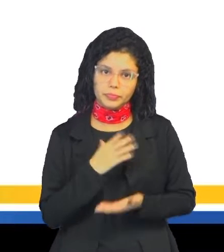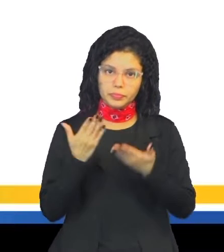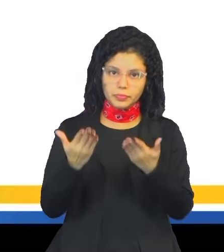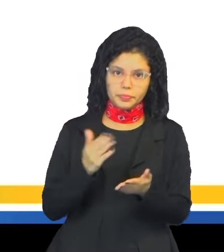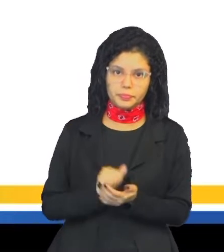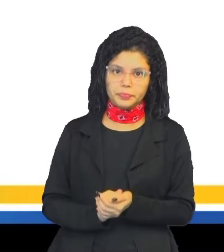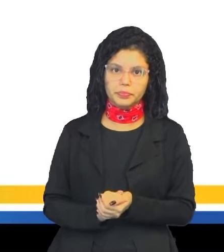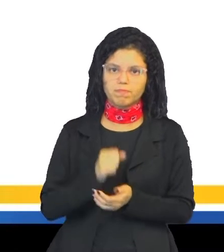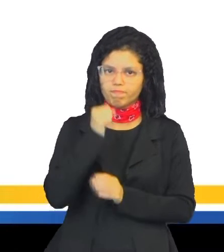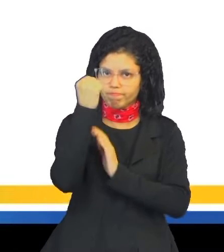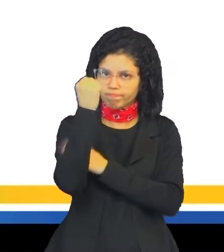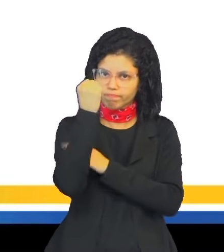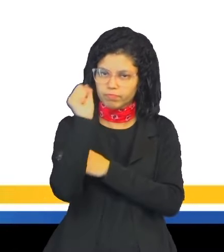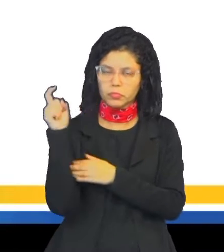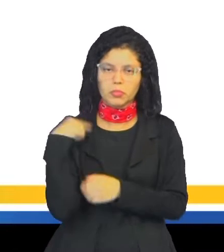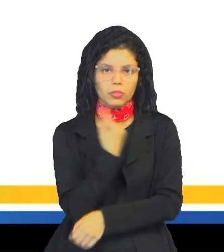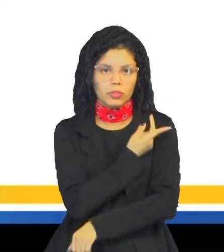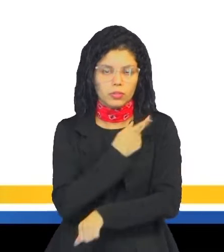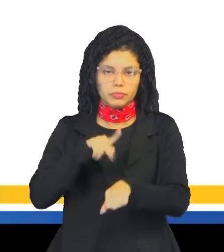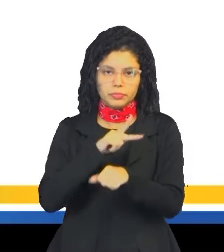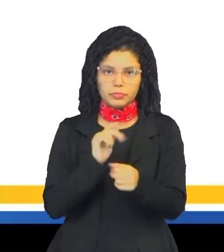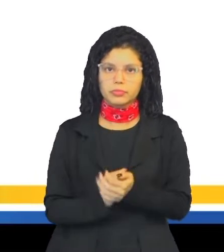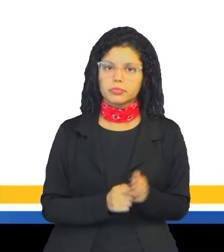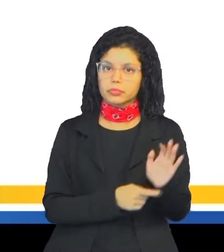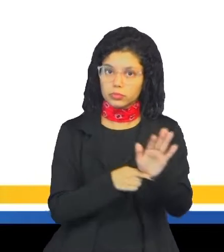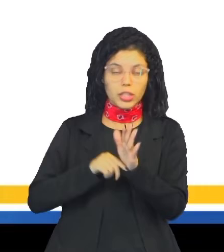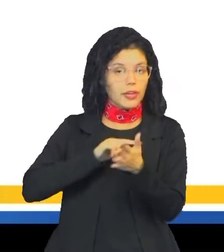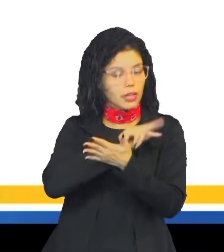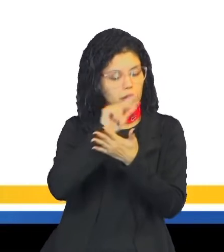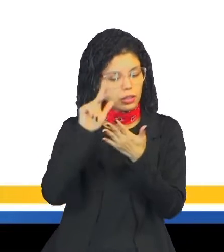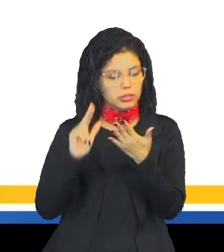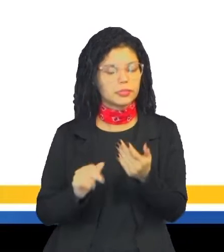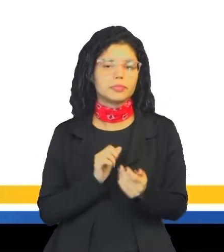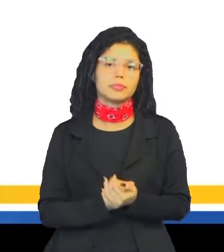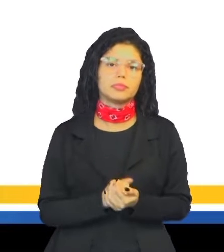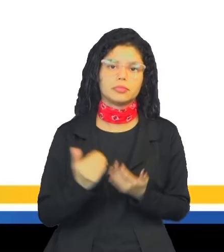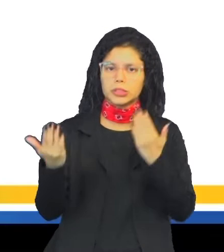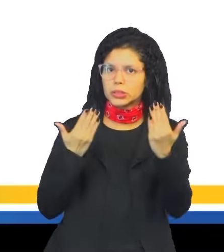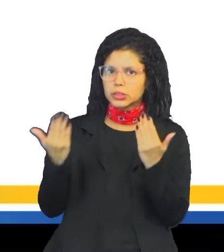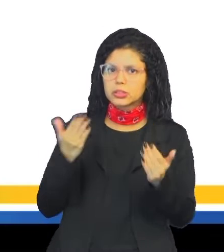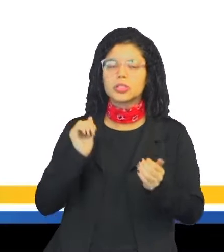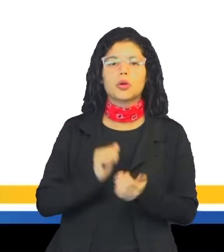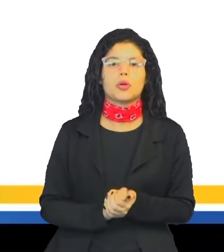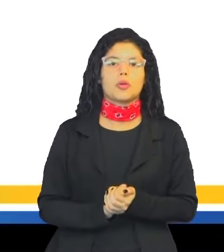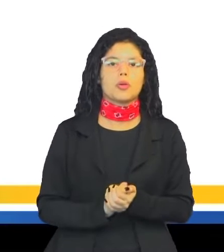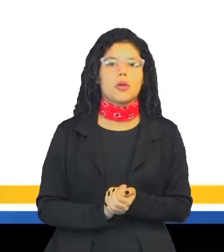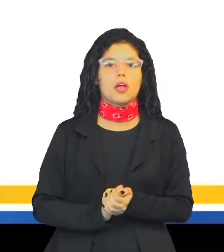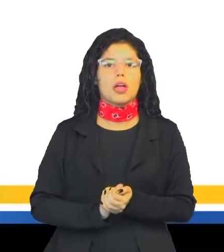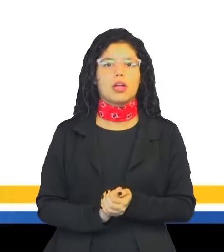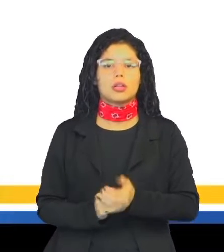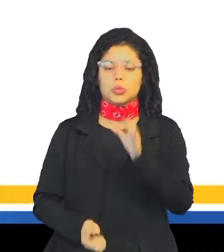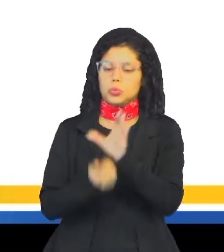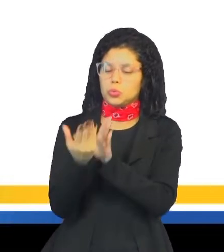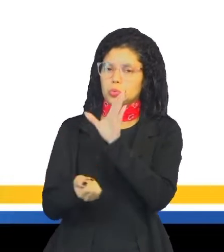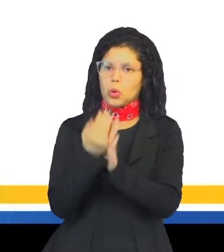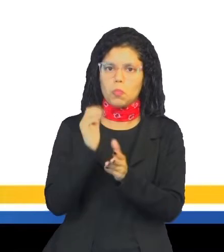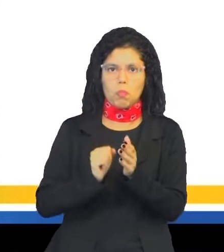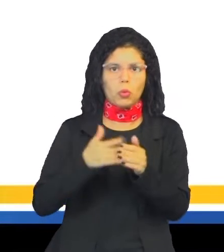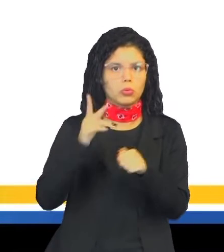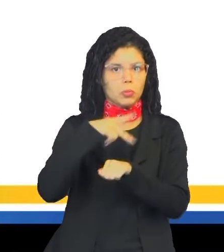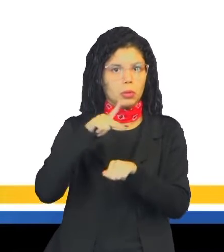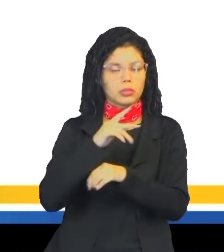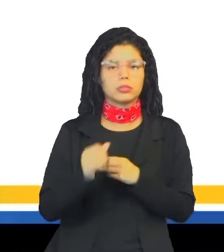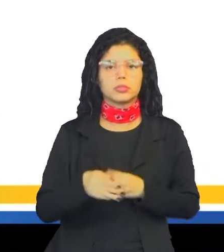do abolicionismo, né, em nosso país, e apresentou-se, né, de diversas maneiras. Associações abolicionistas que surgiram aos montes, né, no